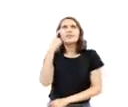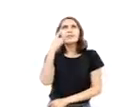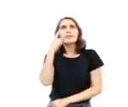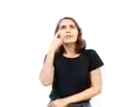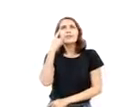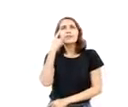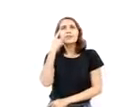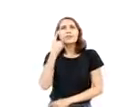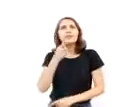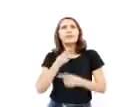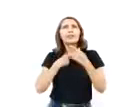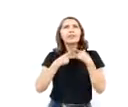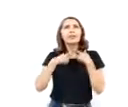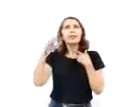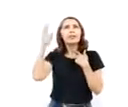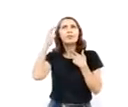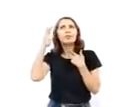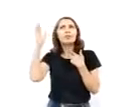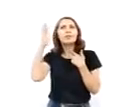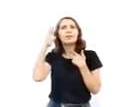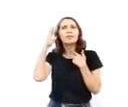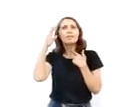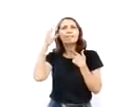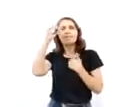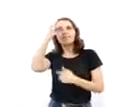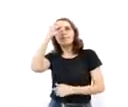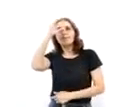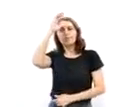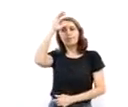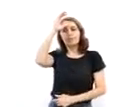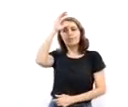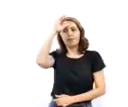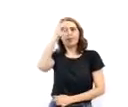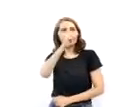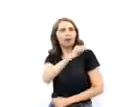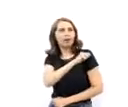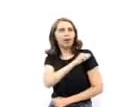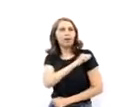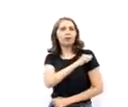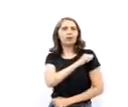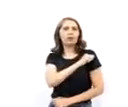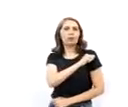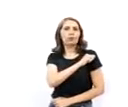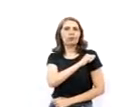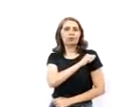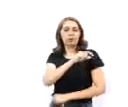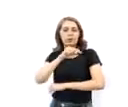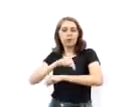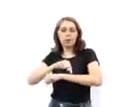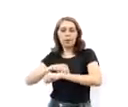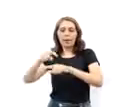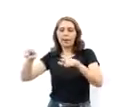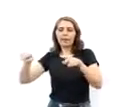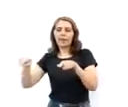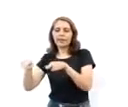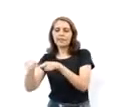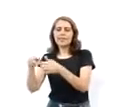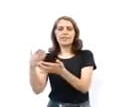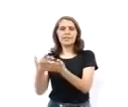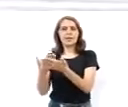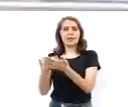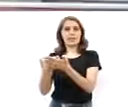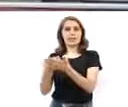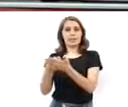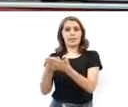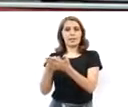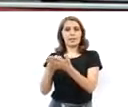as possibilidades do encontro entre professor, aluno e conhecimento em um contexto diverso da sala de aula. Esse livro da